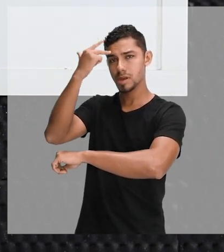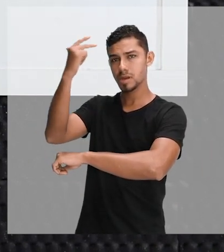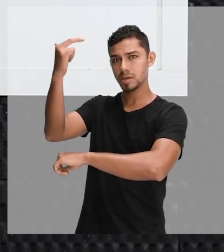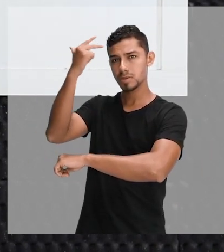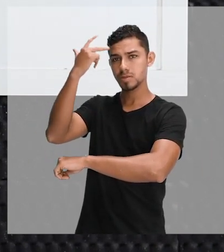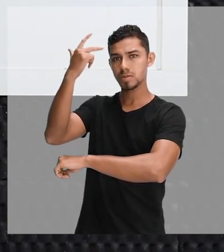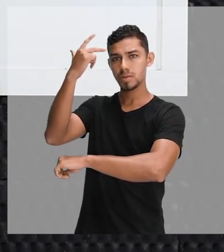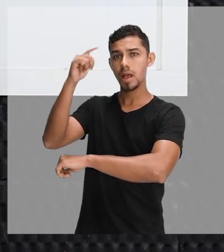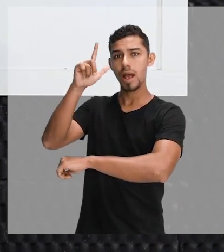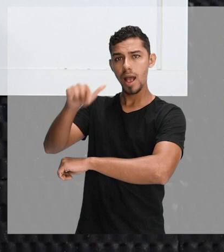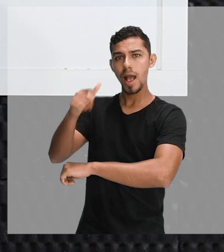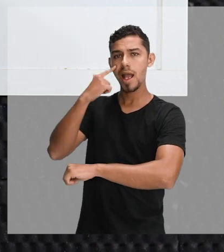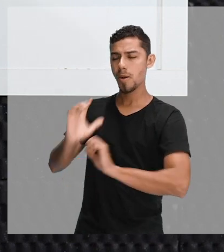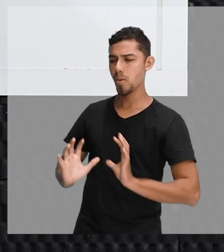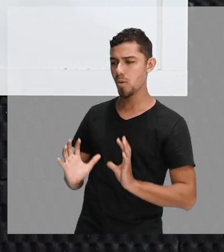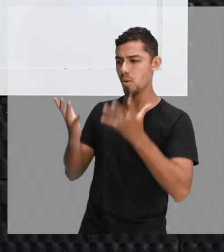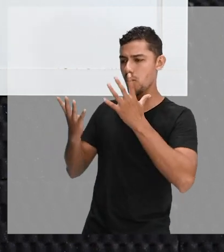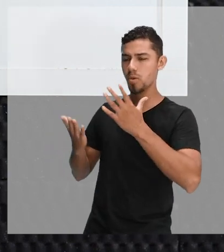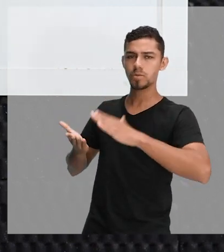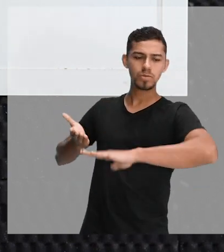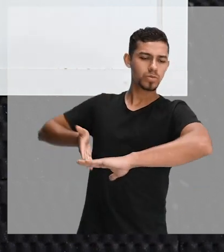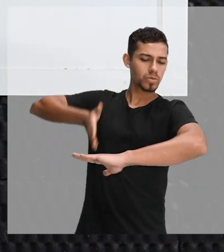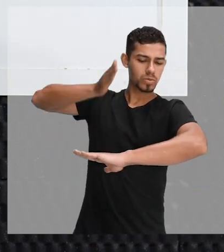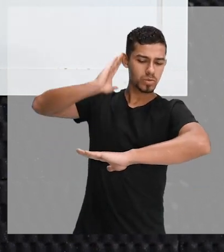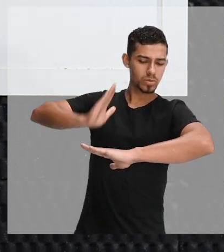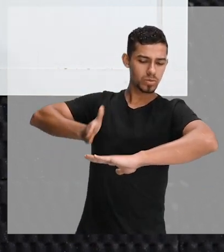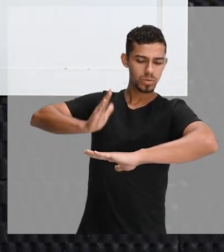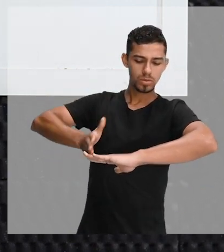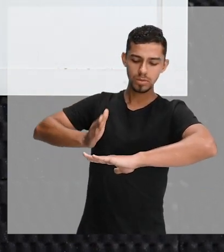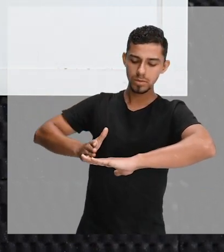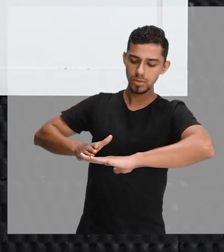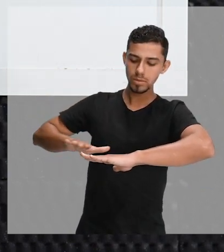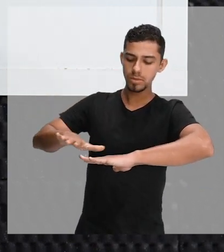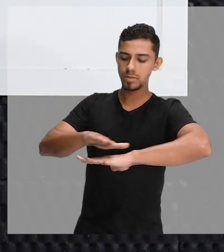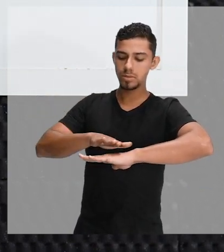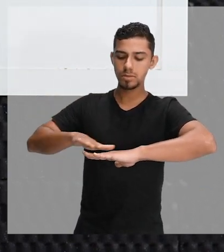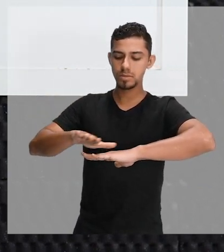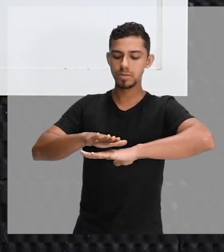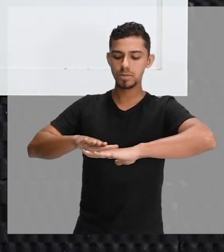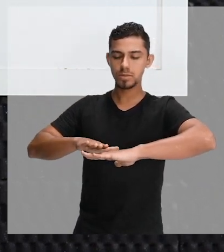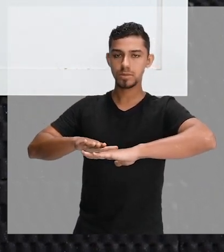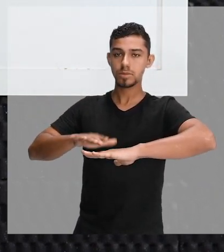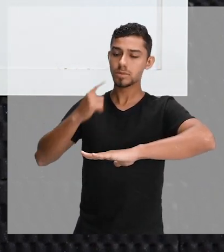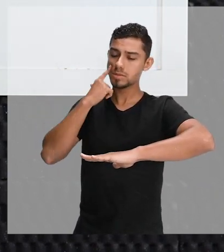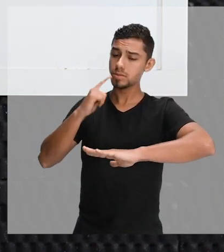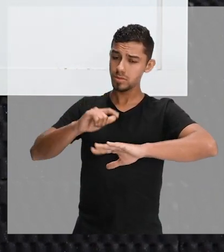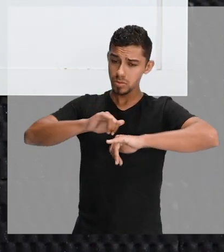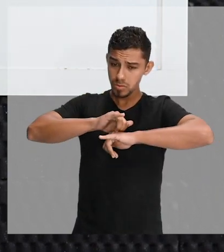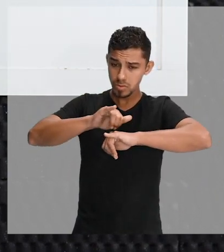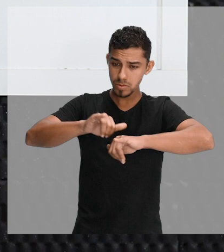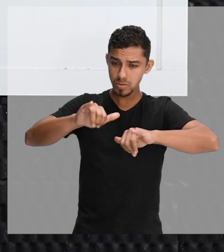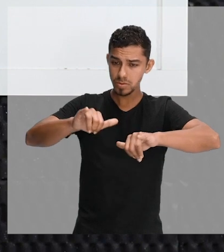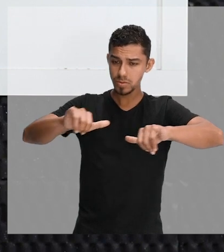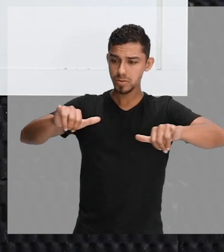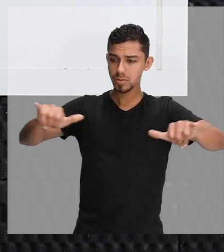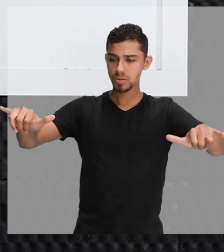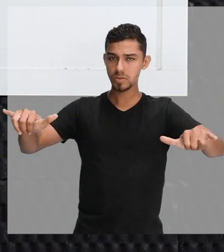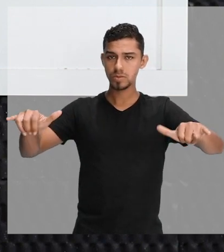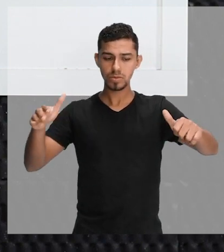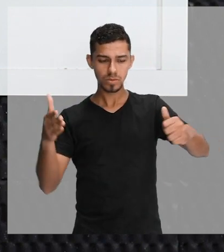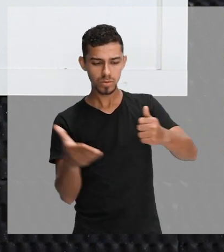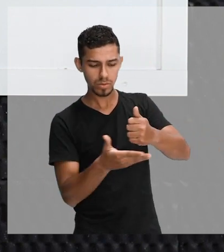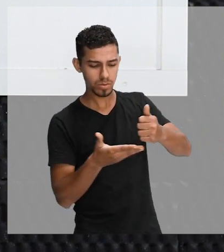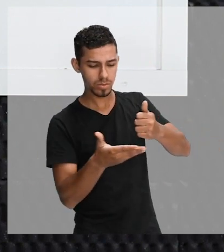um acontecimento que vai ser o prelúdio da modernidade, vai trazer, né, vai anunciar, vai construir bases